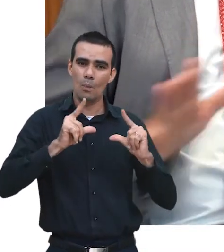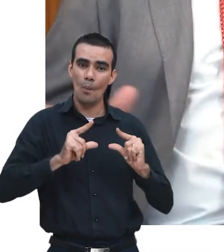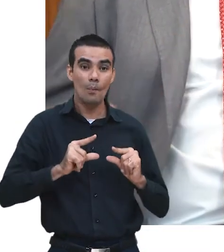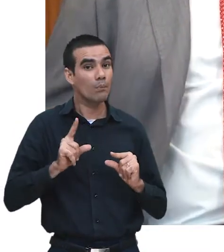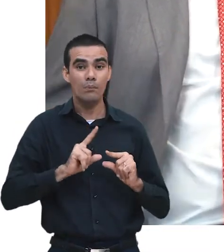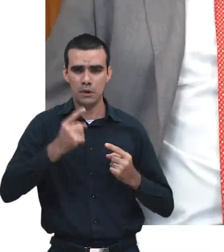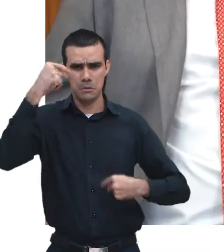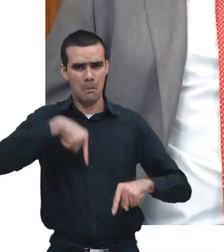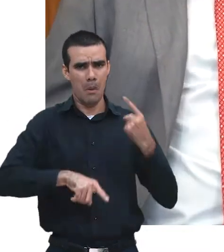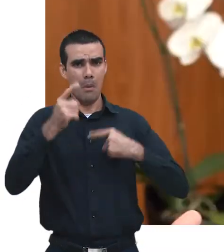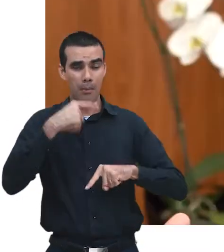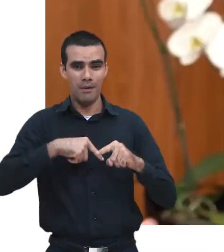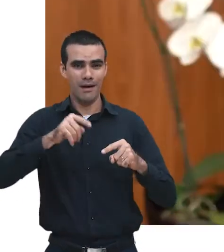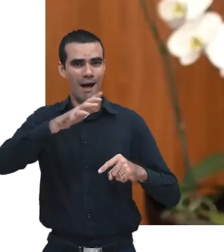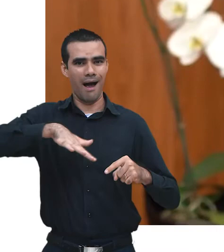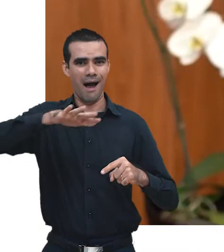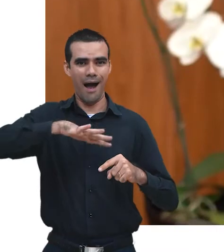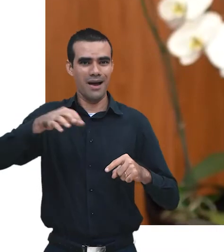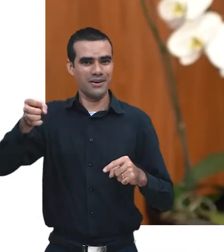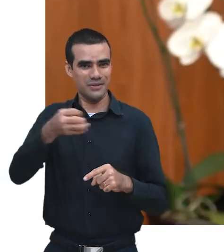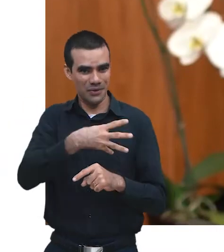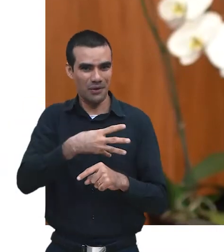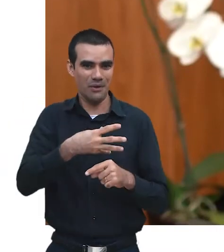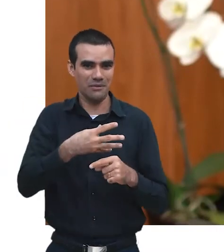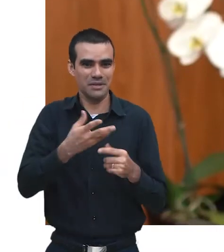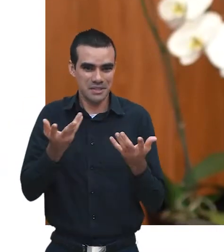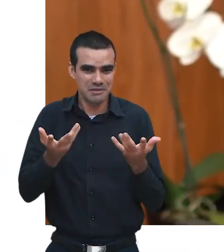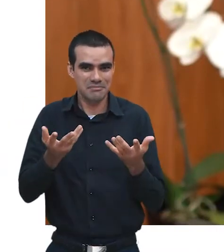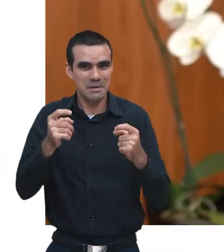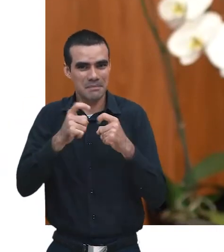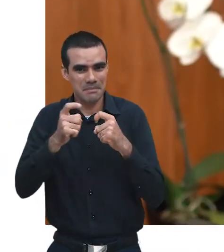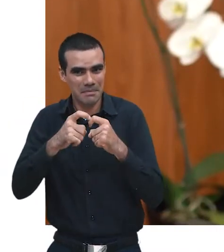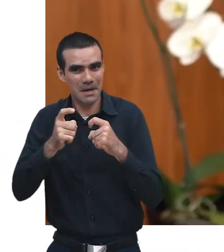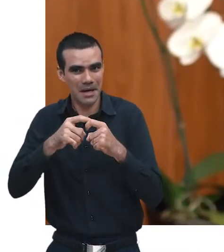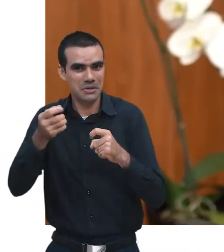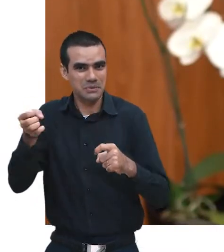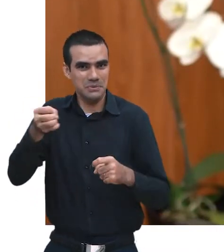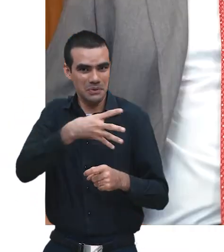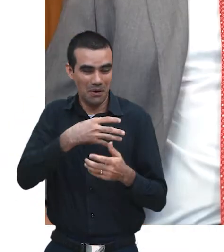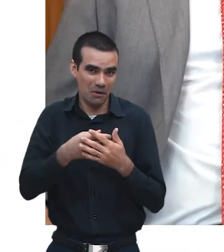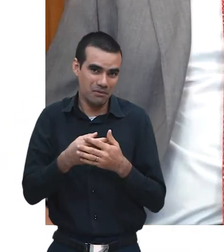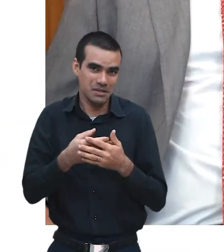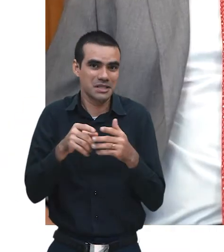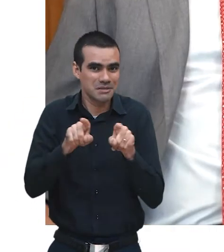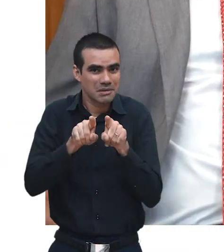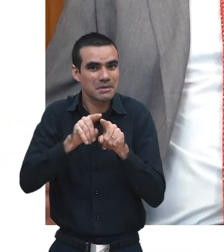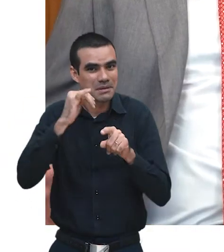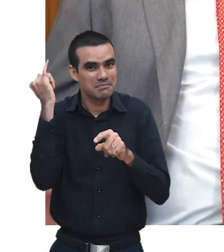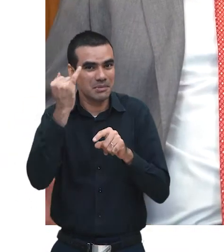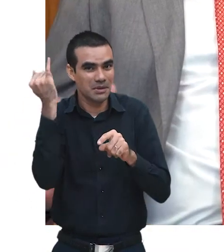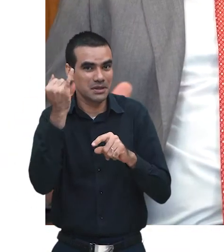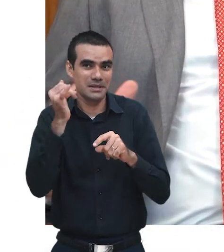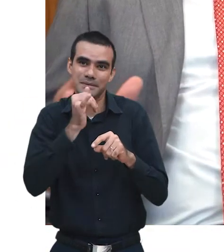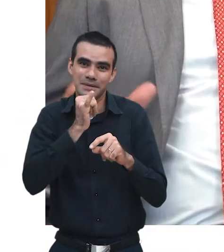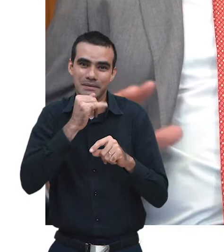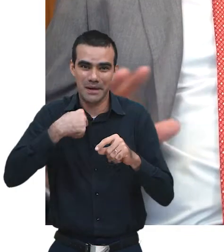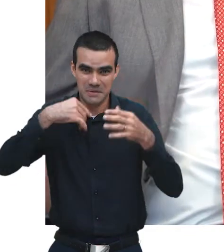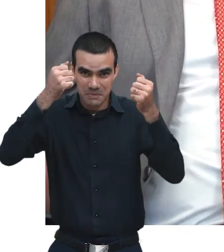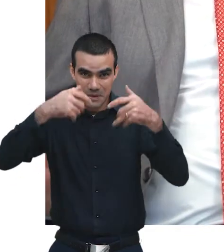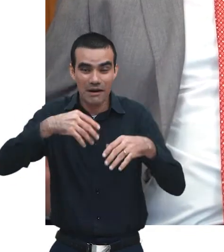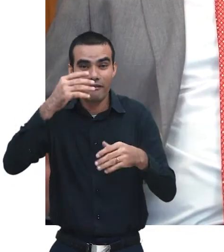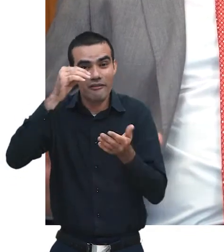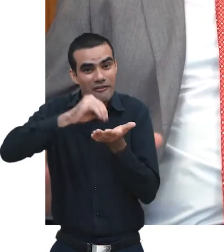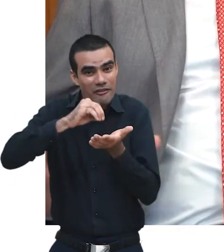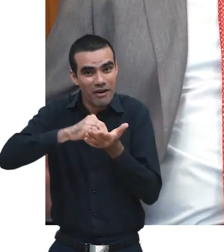nós estamos entrando numa outra, sim, uma nova área. Que é outra área e outra etapa da medicina, talvez, sim. Não sei. E talvez, Calil, isso que eu coloco ainda